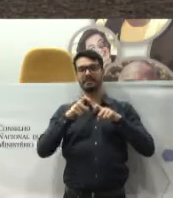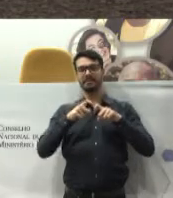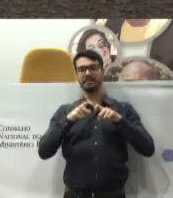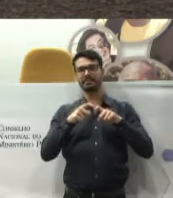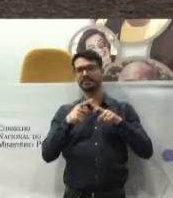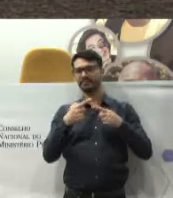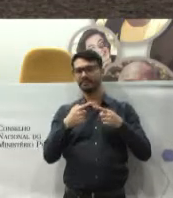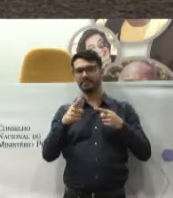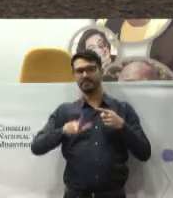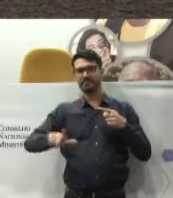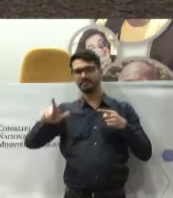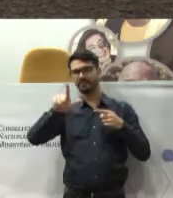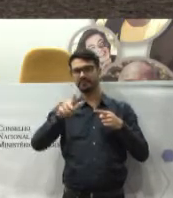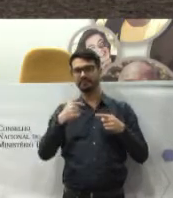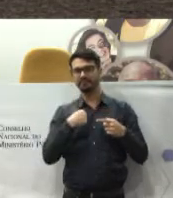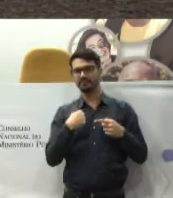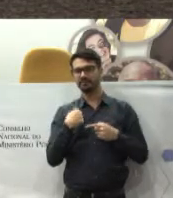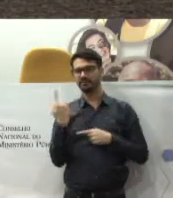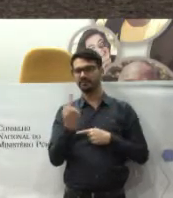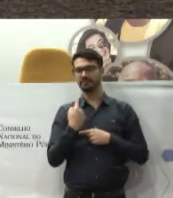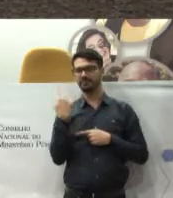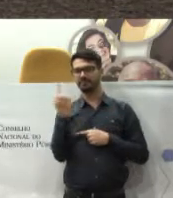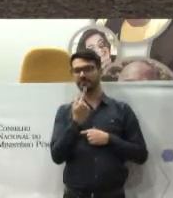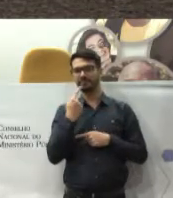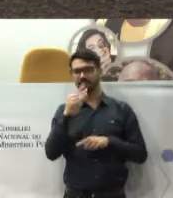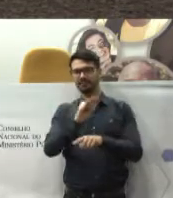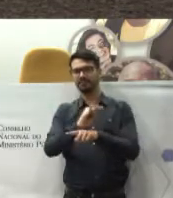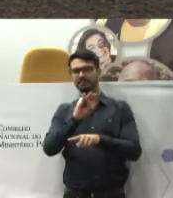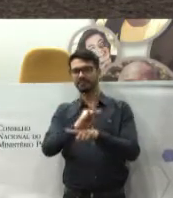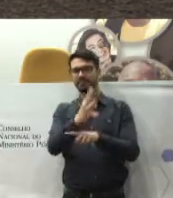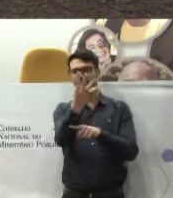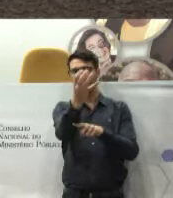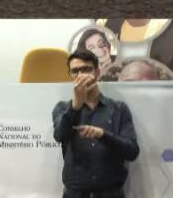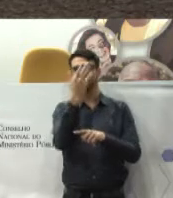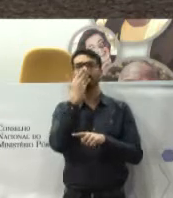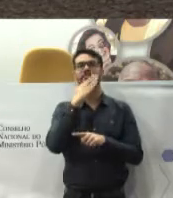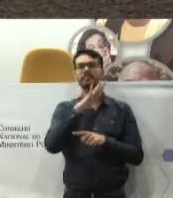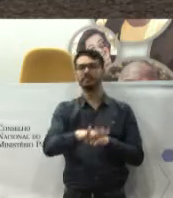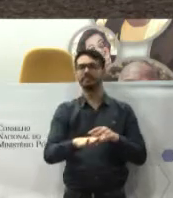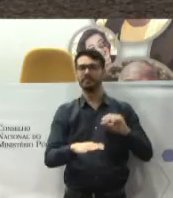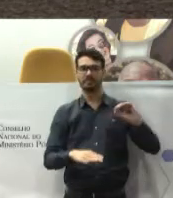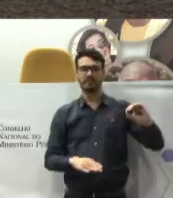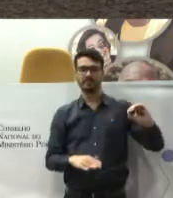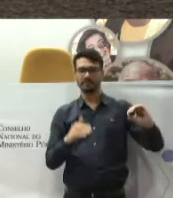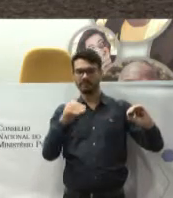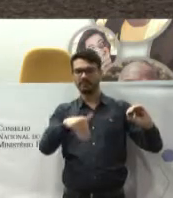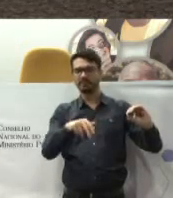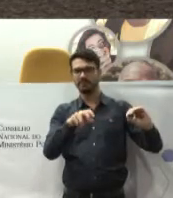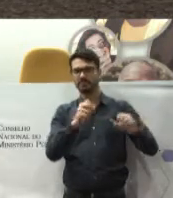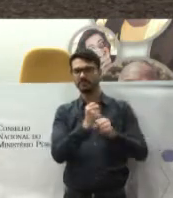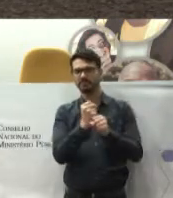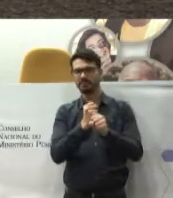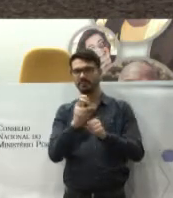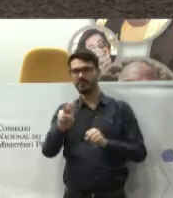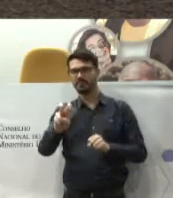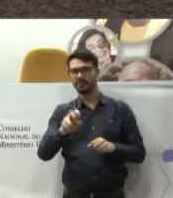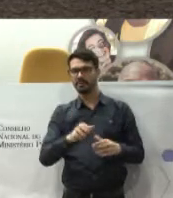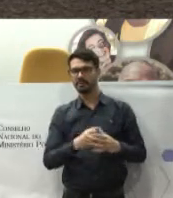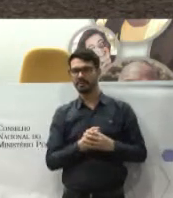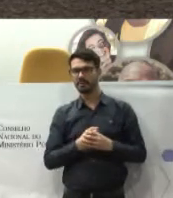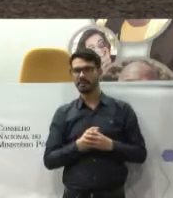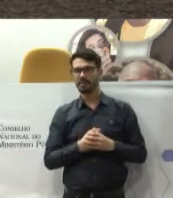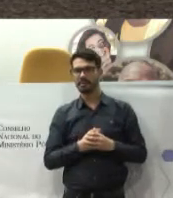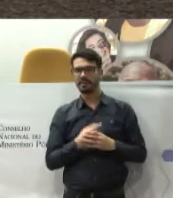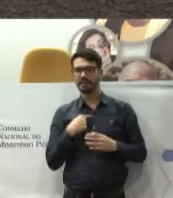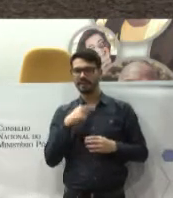Porque é claro, né, o sujeito está lá, ele cuidando de 40 crianças de 0 a 5 anos, né, doutora Vanessa? Se existe